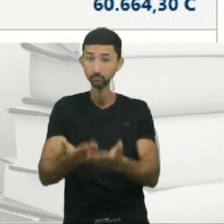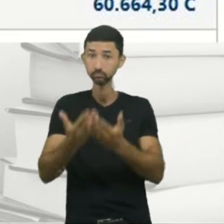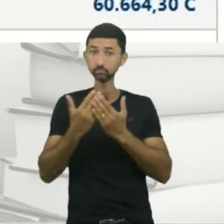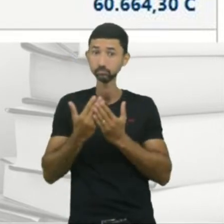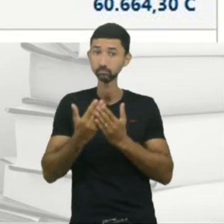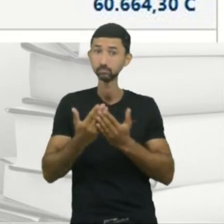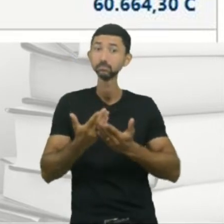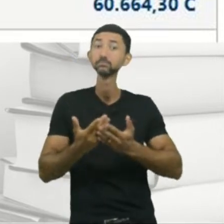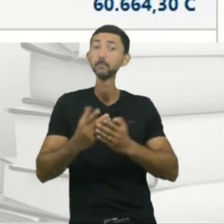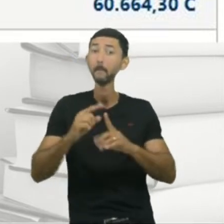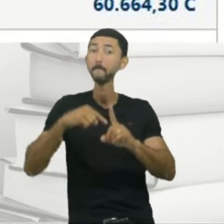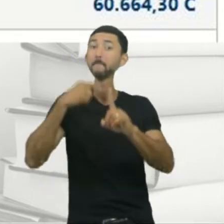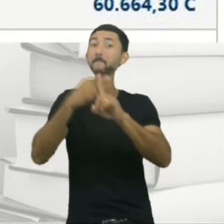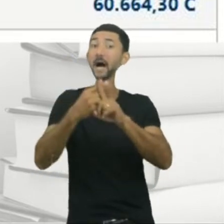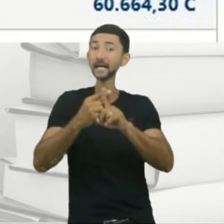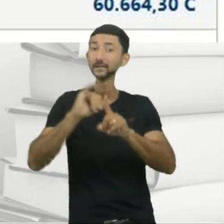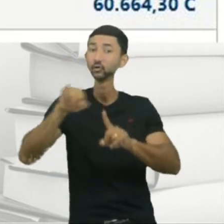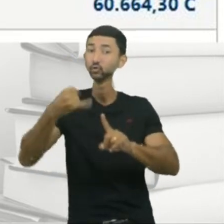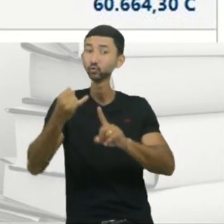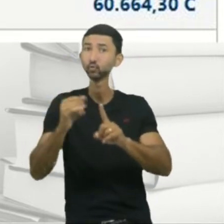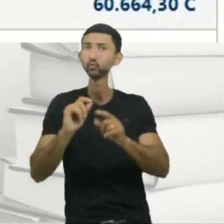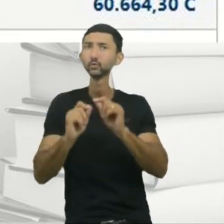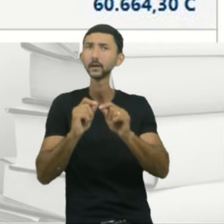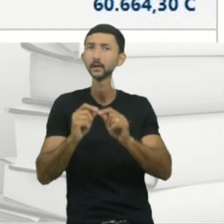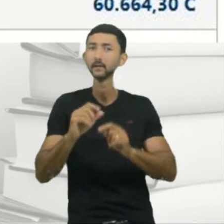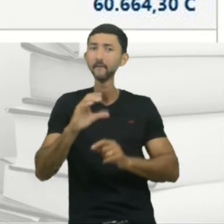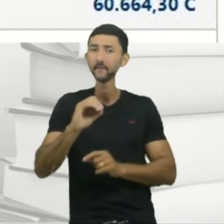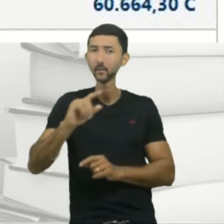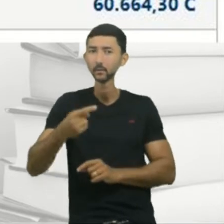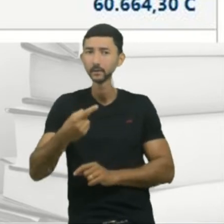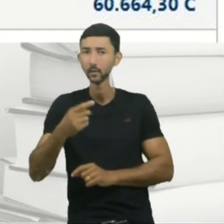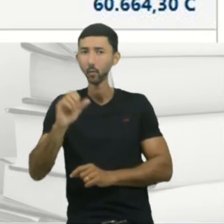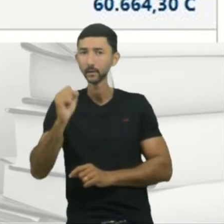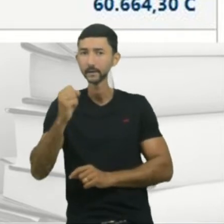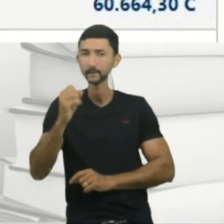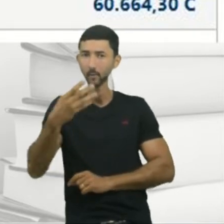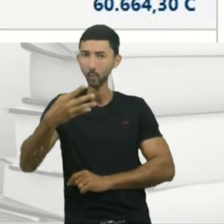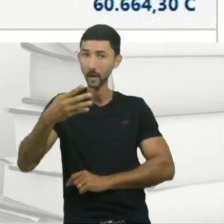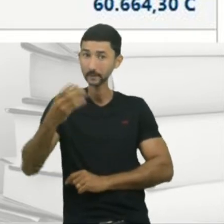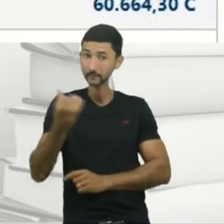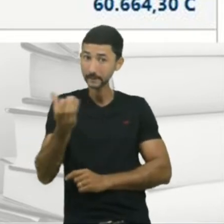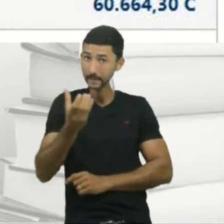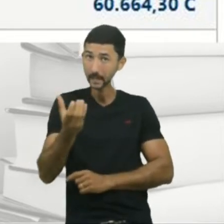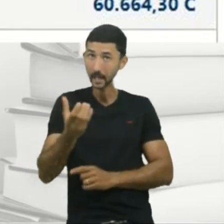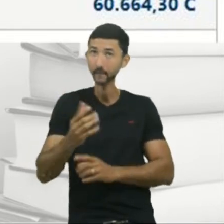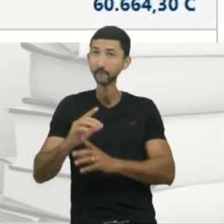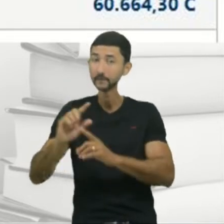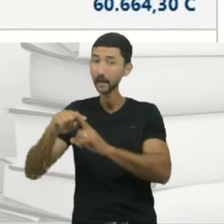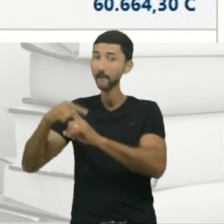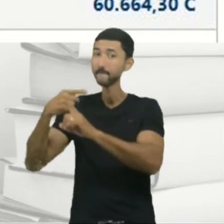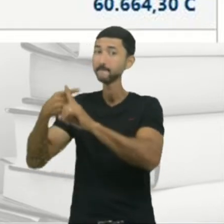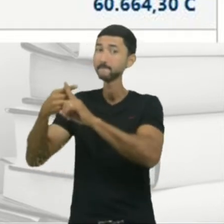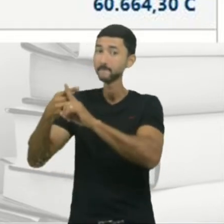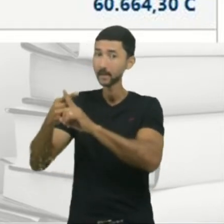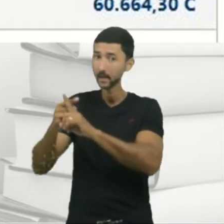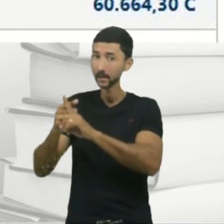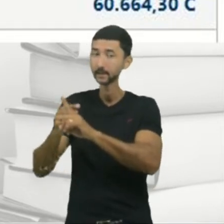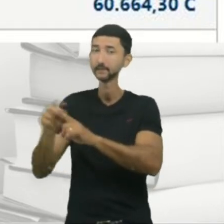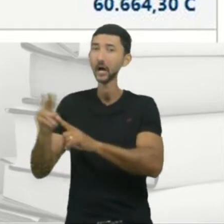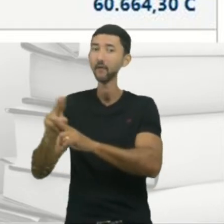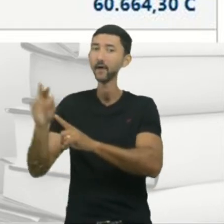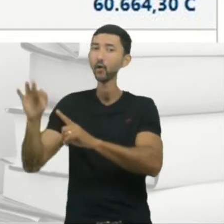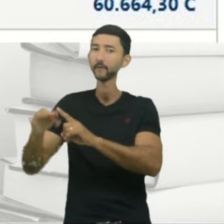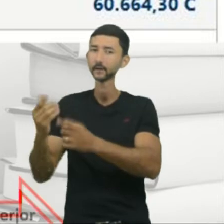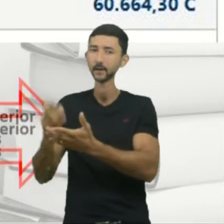um crédito de juros, equivalente a 84 centavos, que é somado a esse